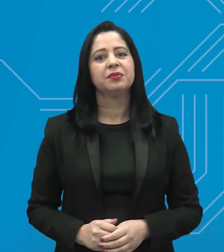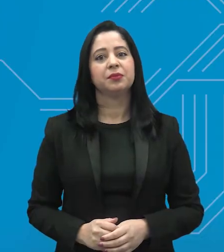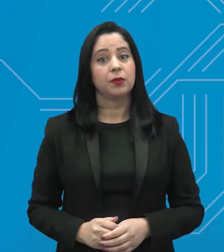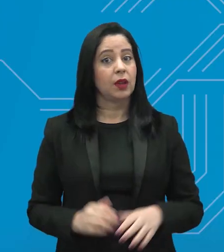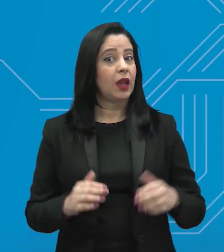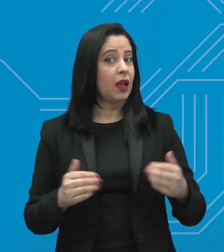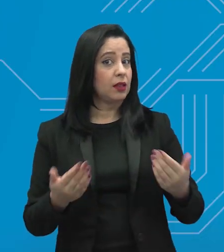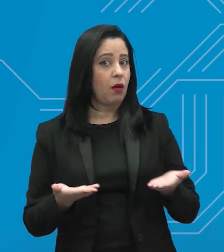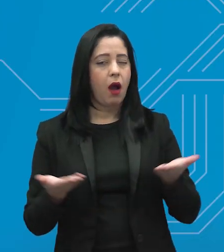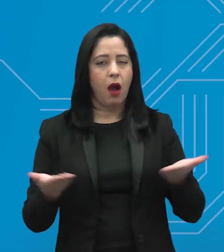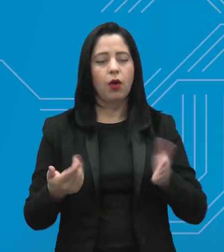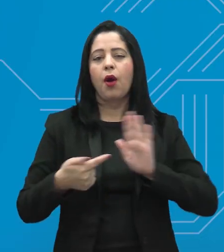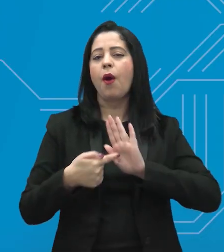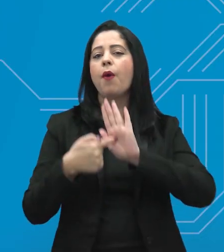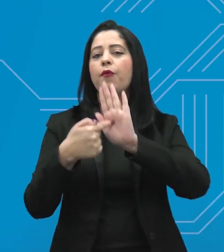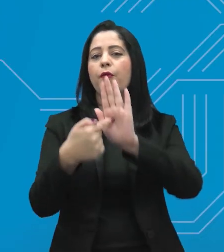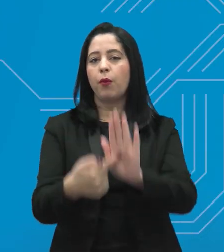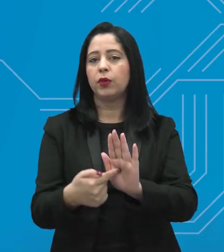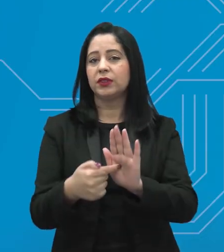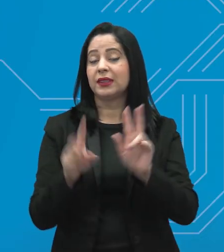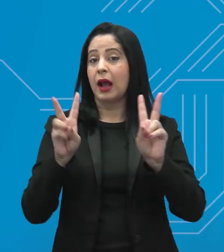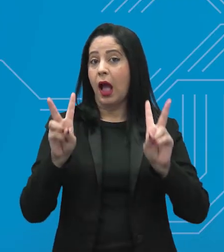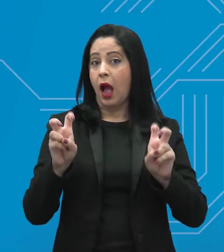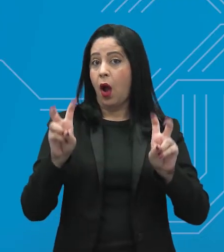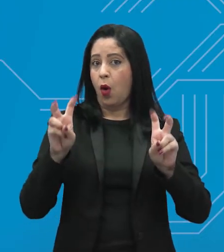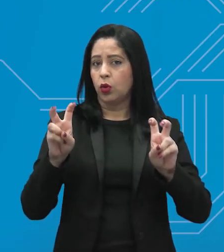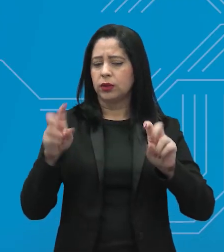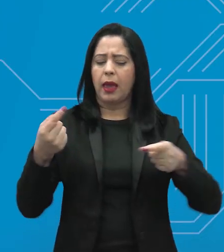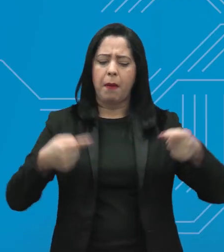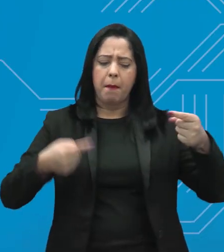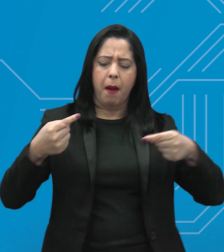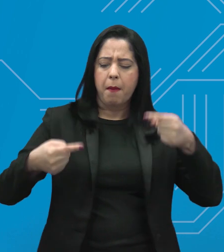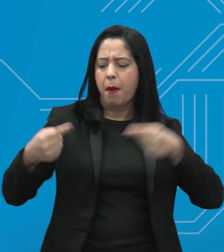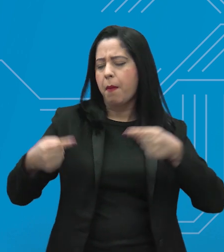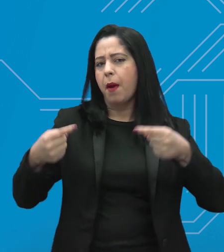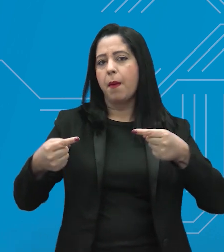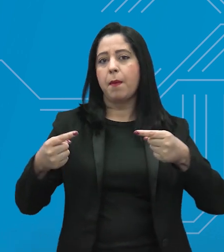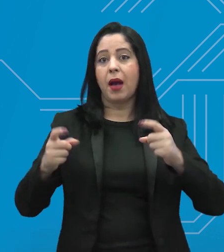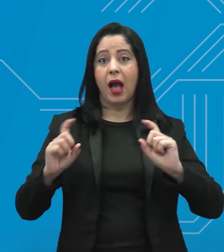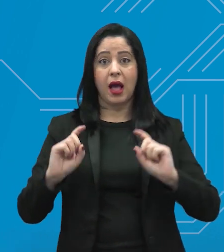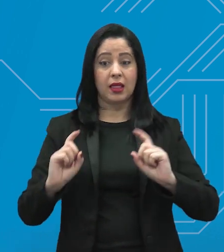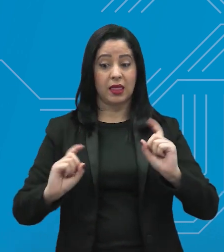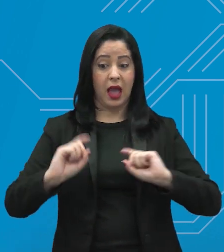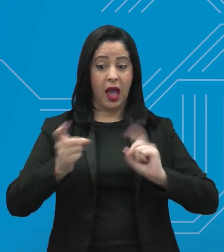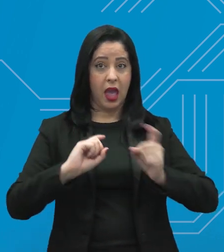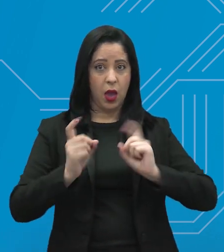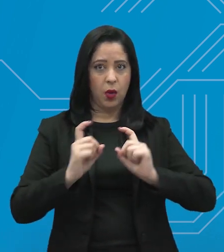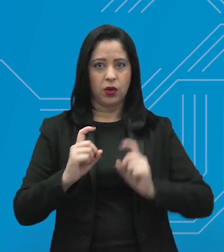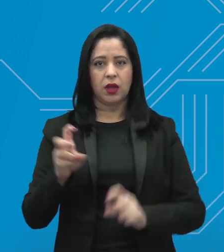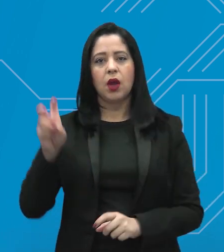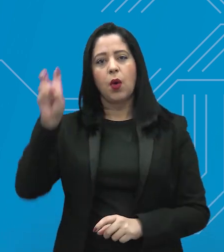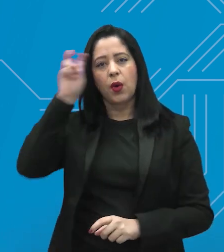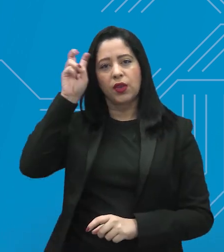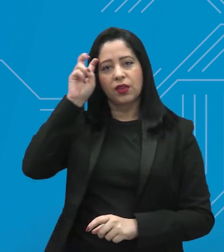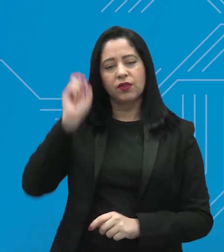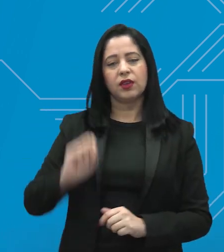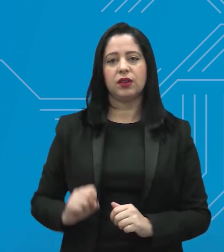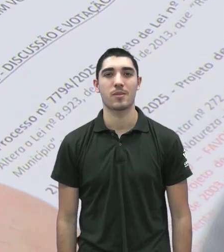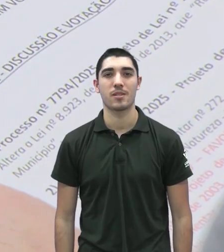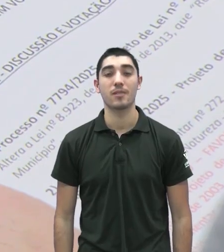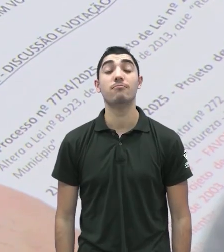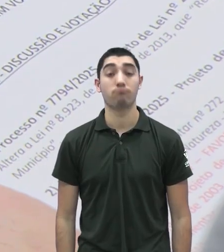Para começar esta edição, a gente apresenta os assuntos tratados em plenário durante a sessão realizada nesta